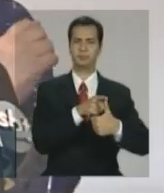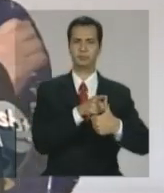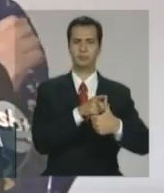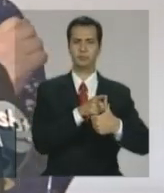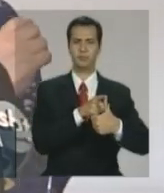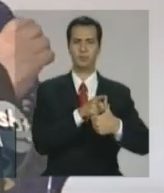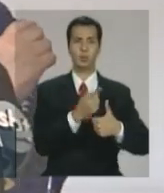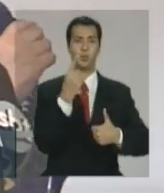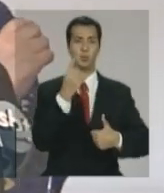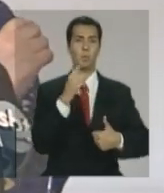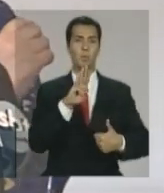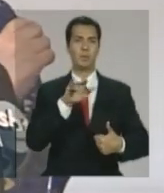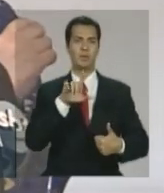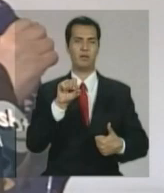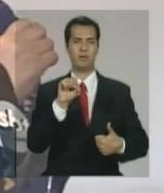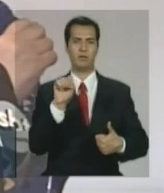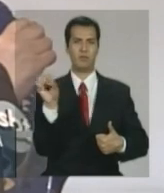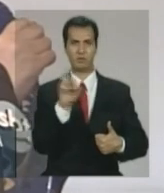1 bilhão